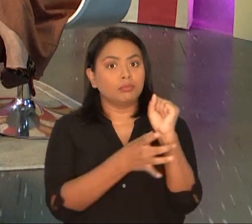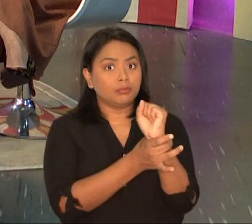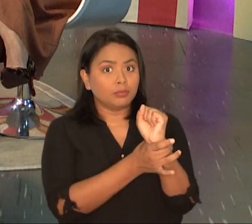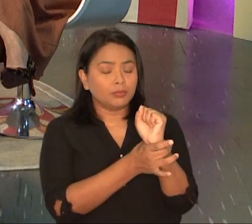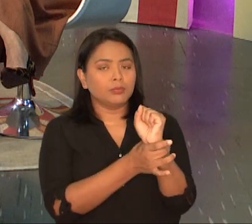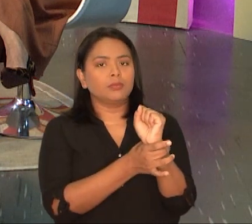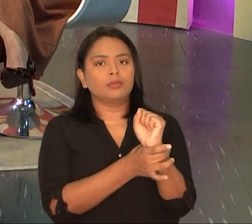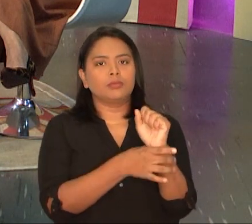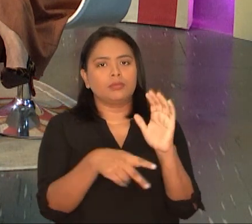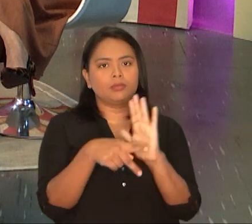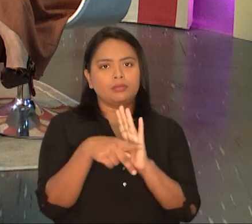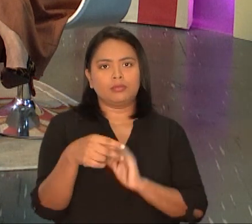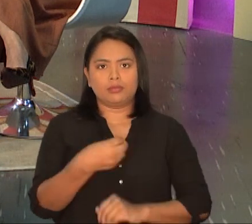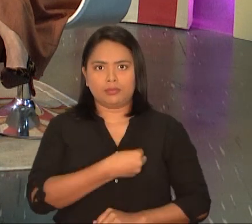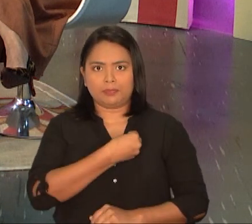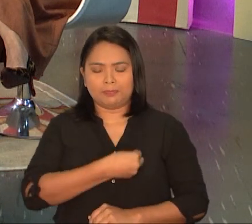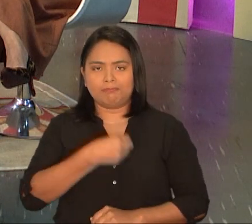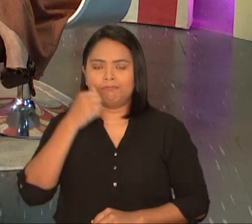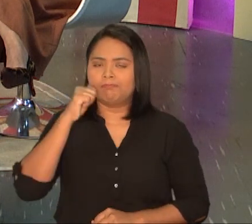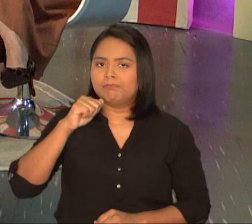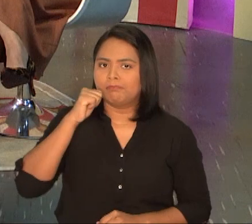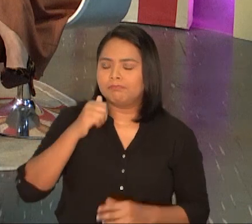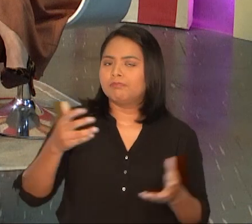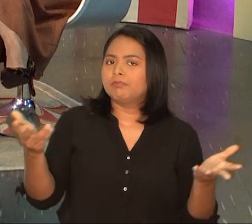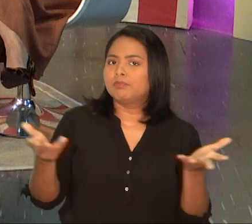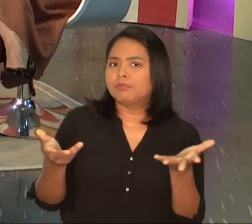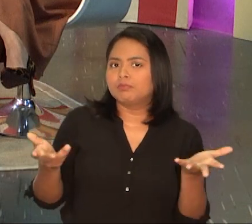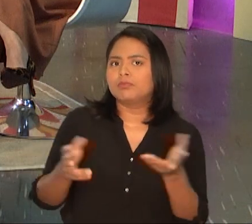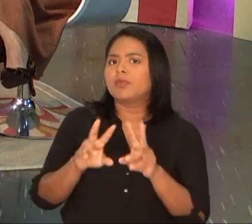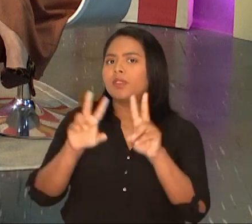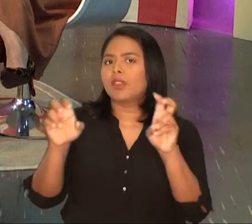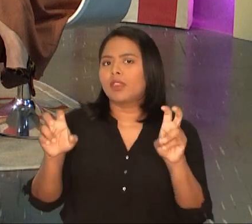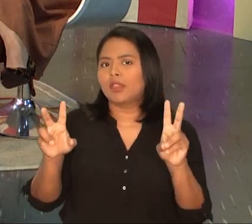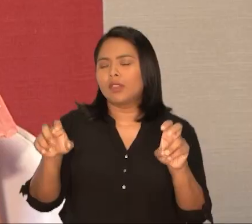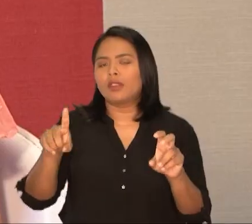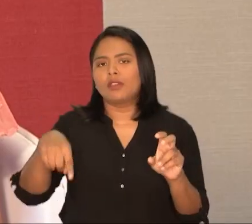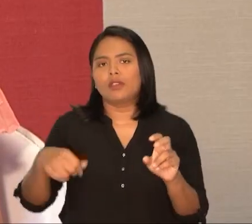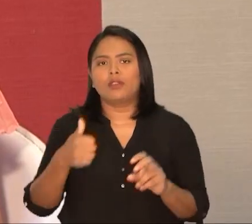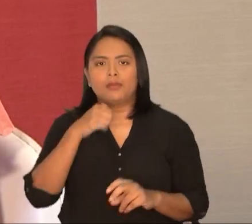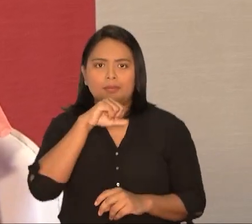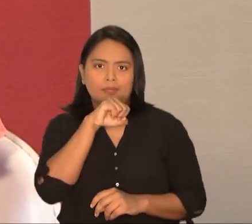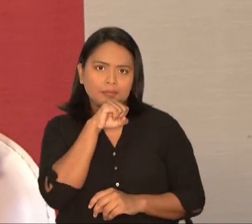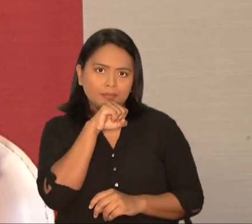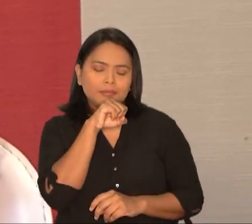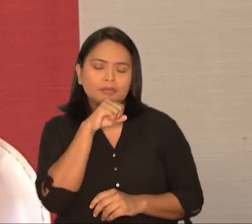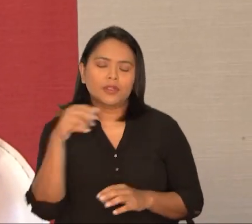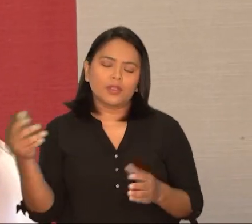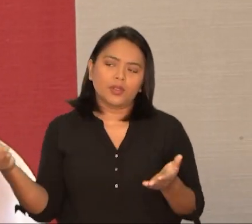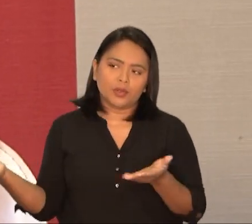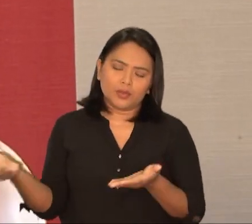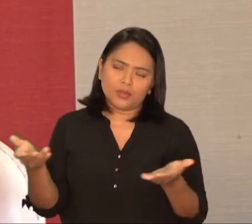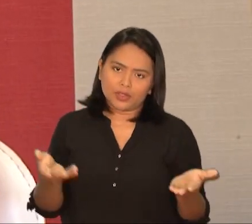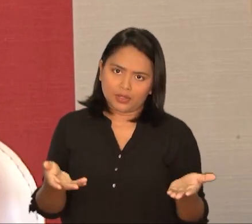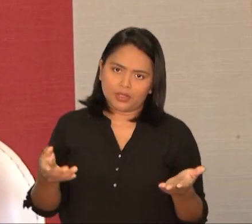e dignidade à vida das mulheres. Hoje estamos falando sobre maternidade. As nossas convidadas são a jornalista